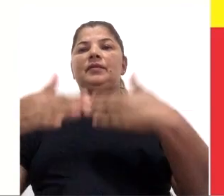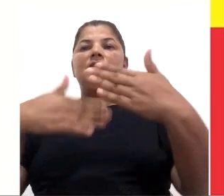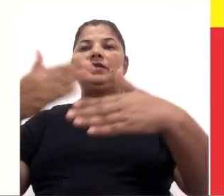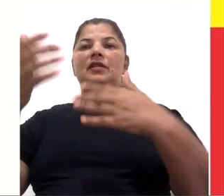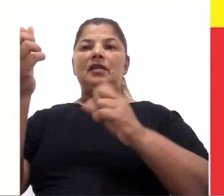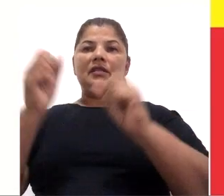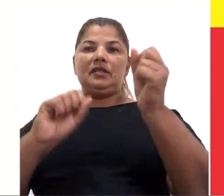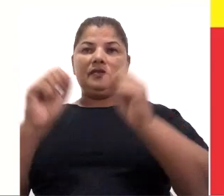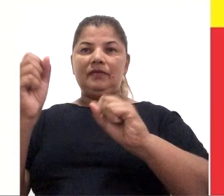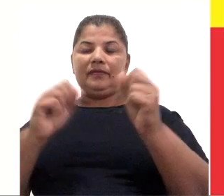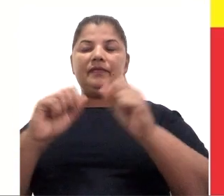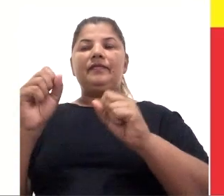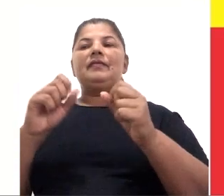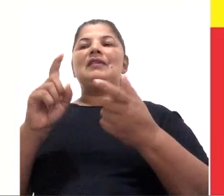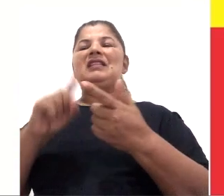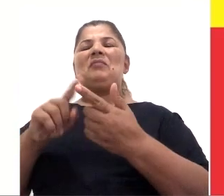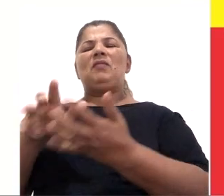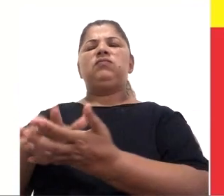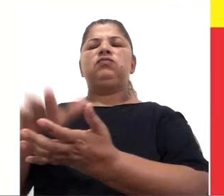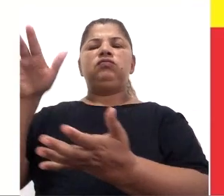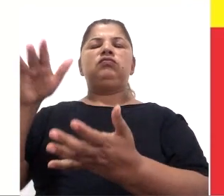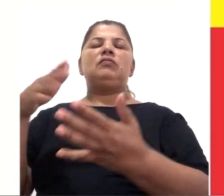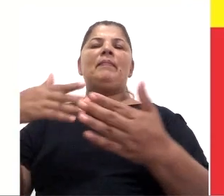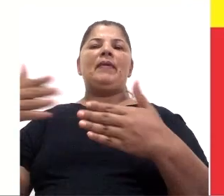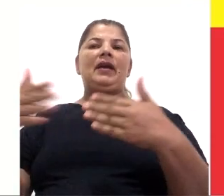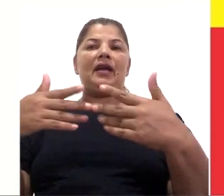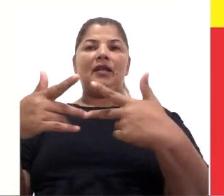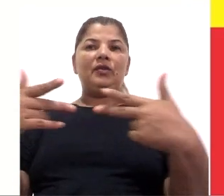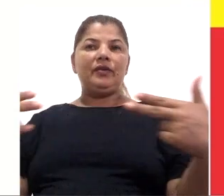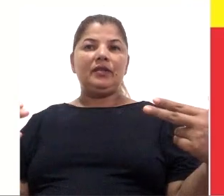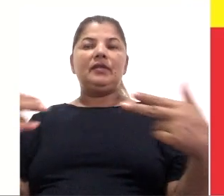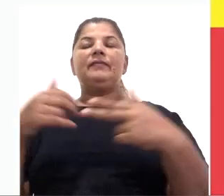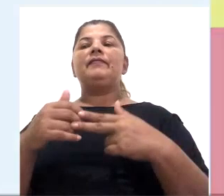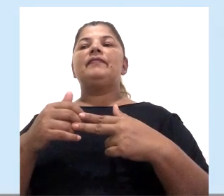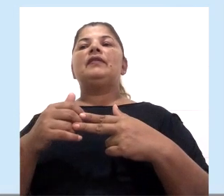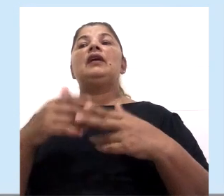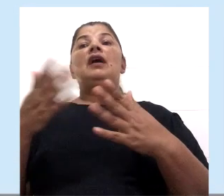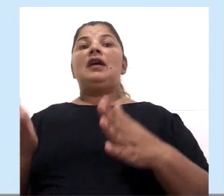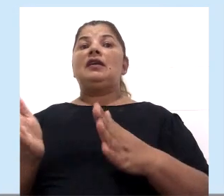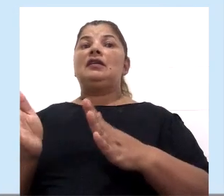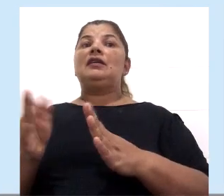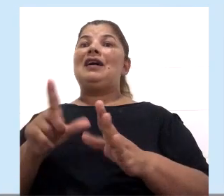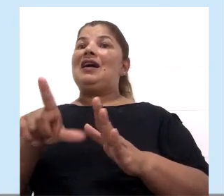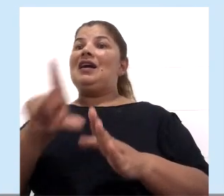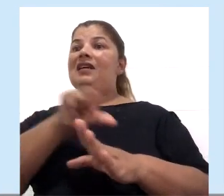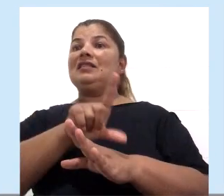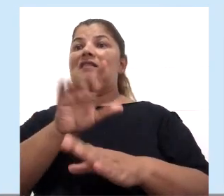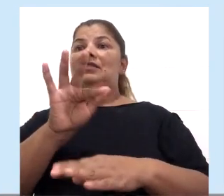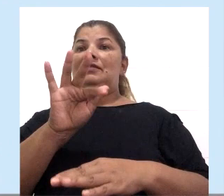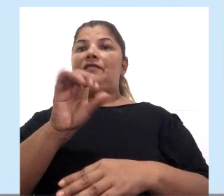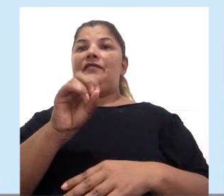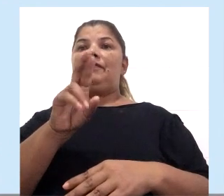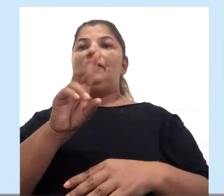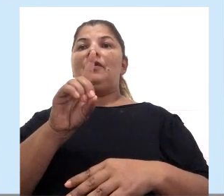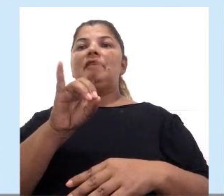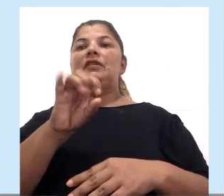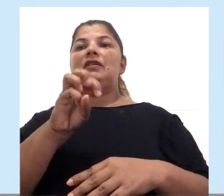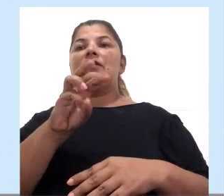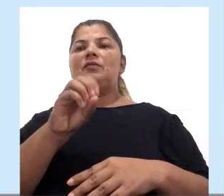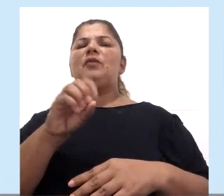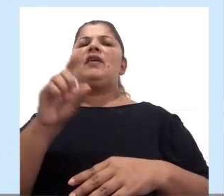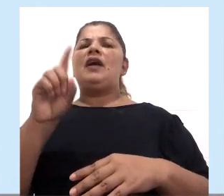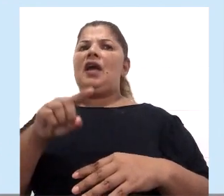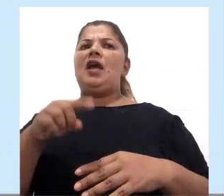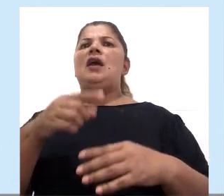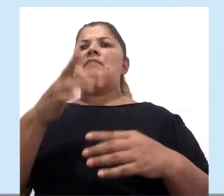principalmente, evitar a acumulação de mercadorias. Olha para mim, 7 anos. A gente viu no Fordismo, tá? Que era um sistema de produção